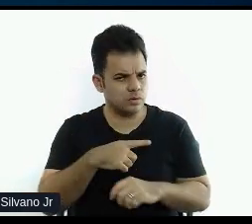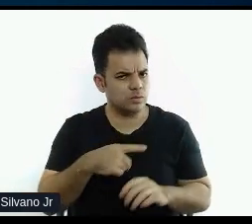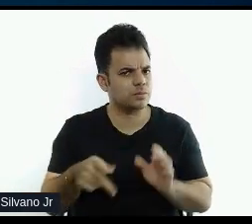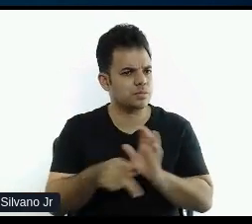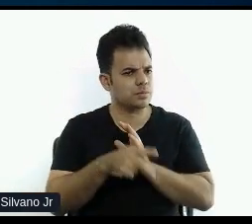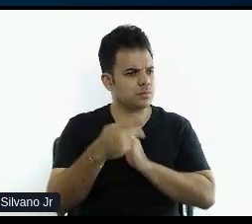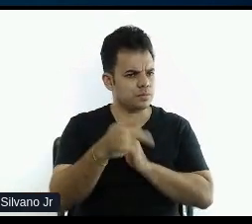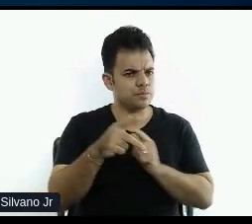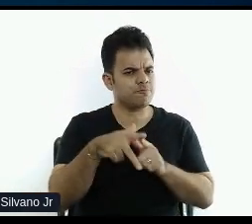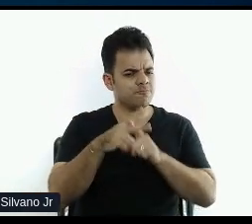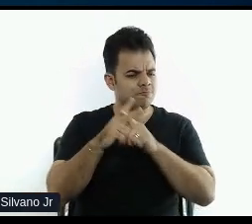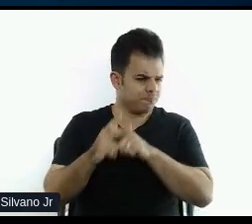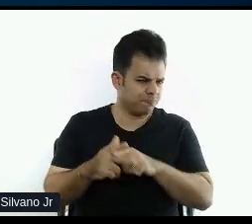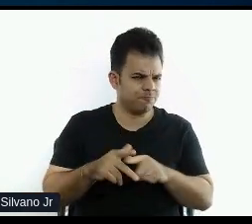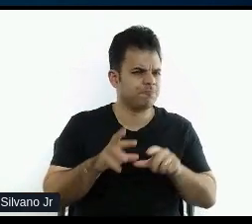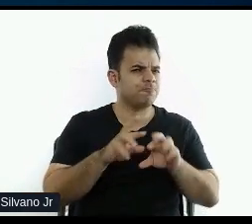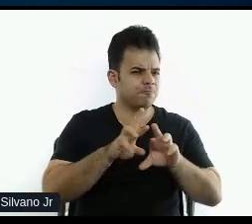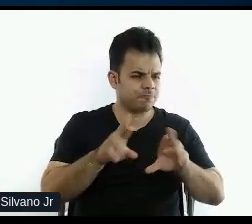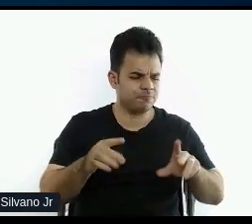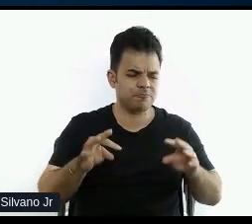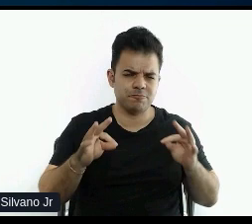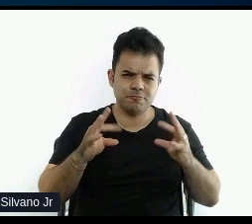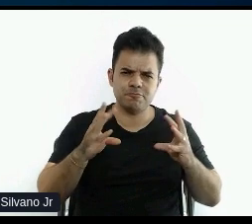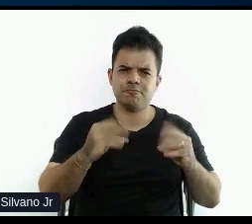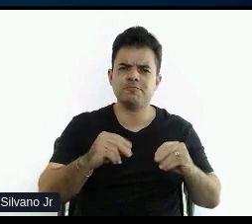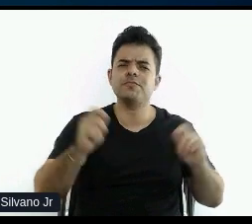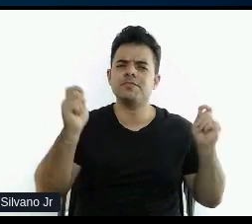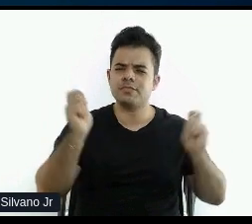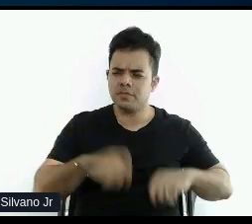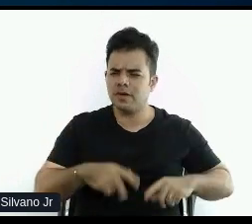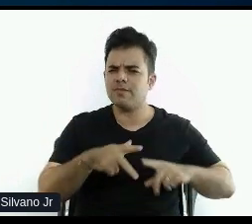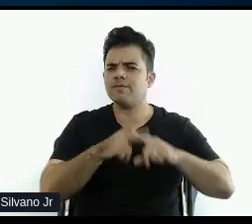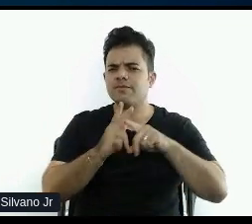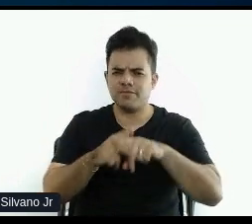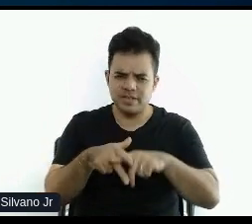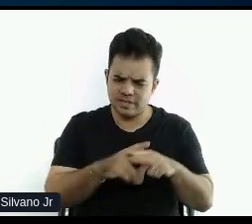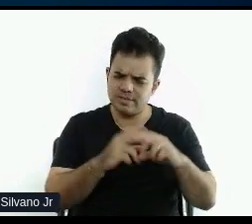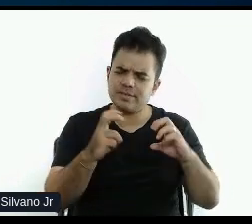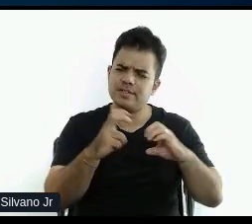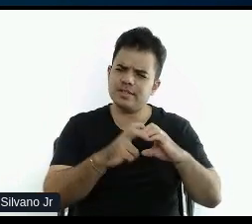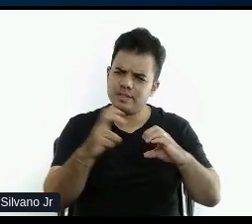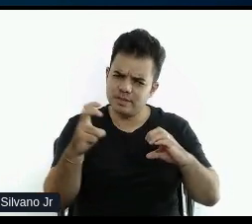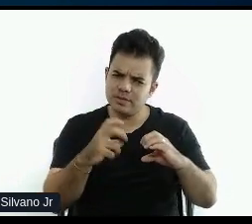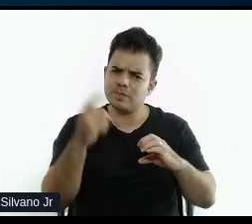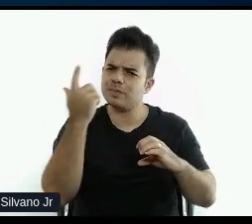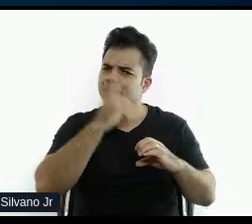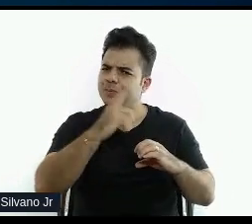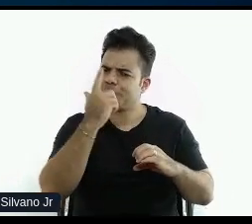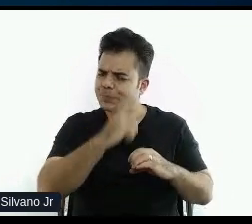mecanismos de alta tensão, que eles que possibilitam que ferramentas como o chat GPT funcionem, né,